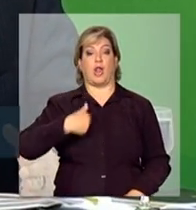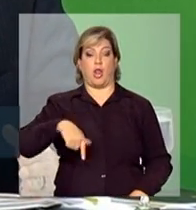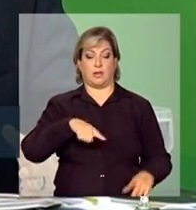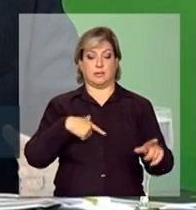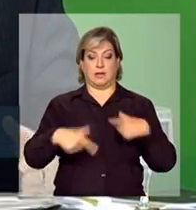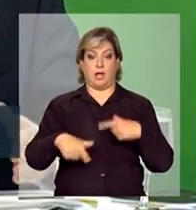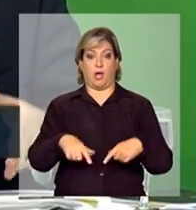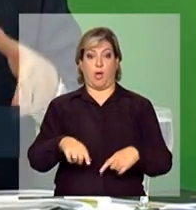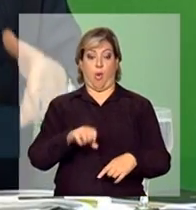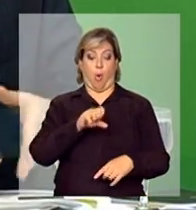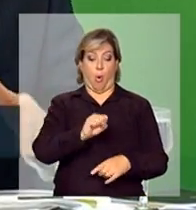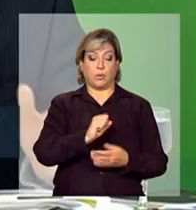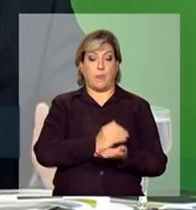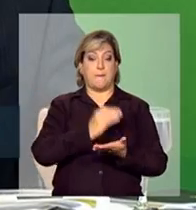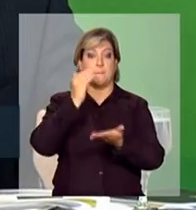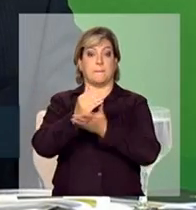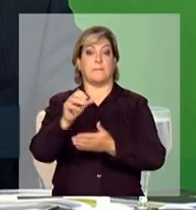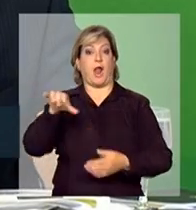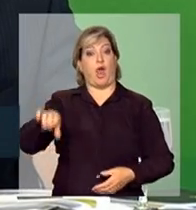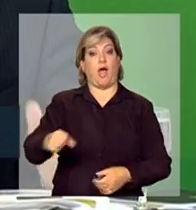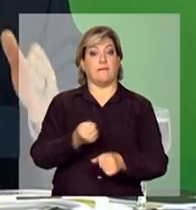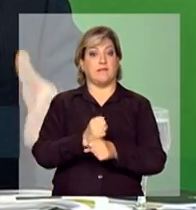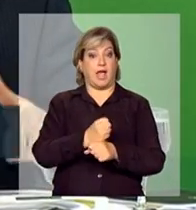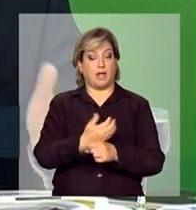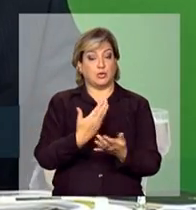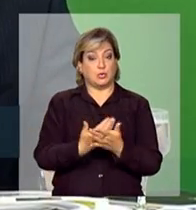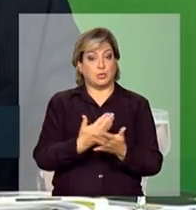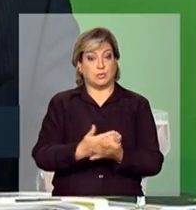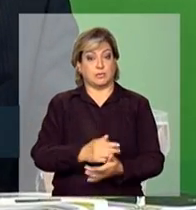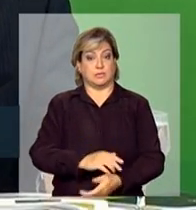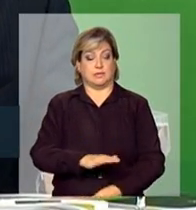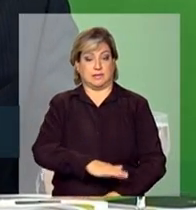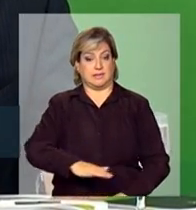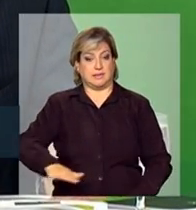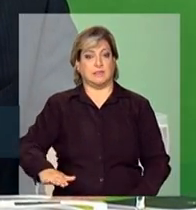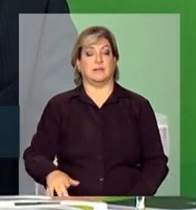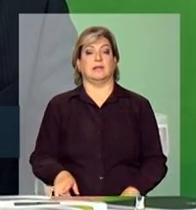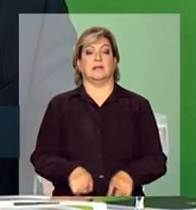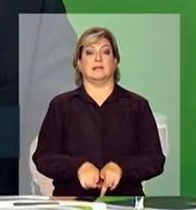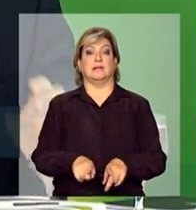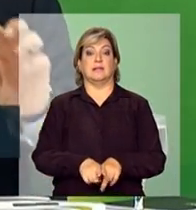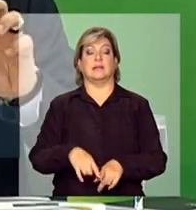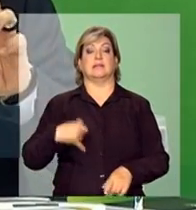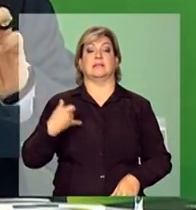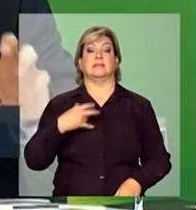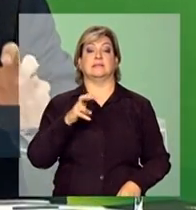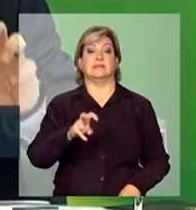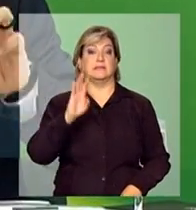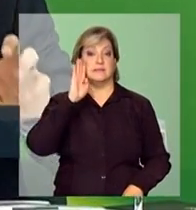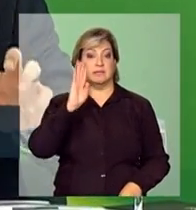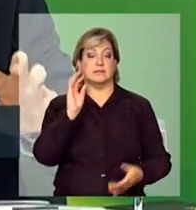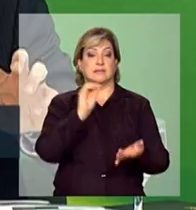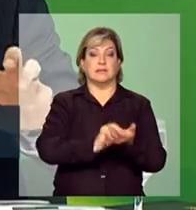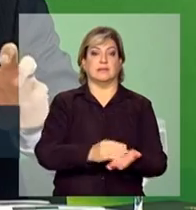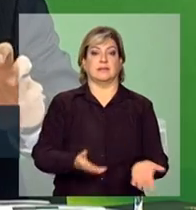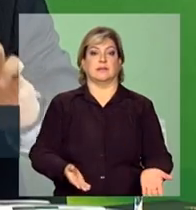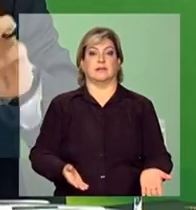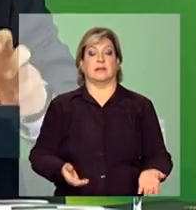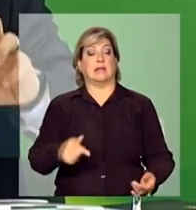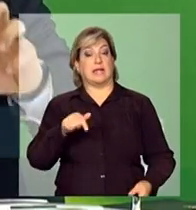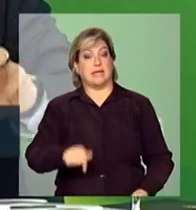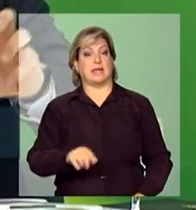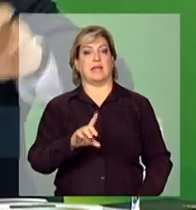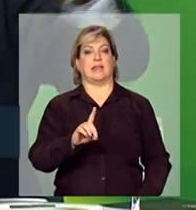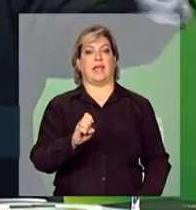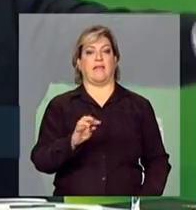passou de 8 para 9 anos que tem 4,6 milhões de crianças com 5 anos matriculada na escola e esses dois déficits e